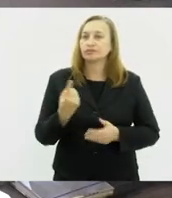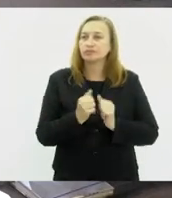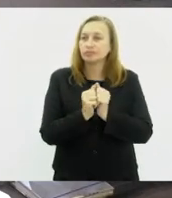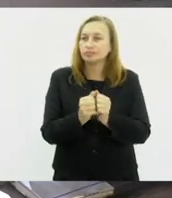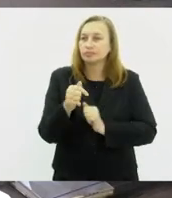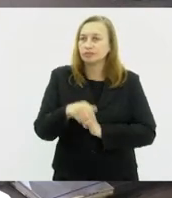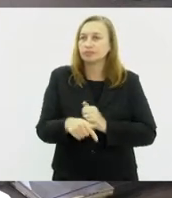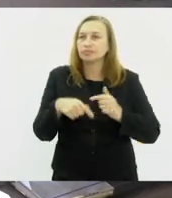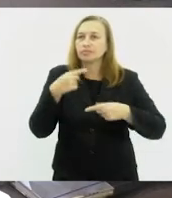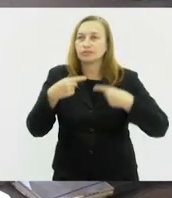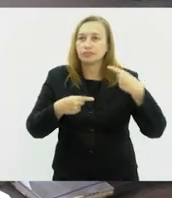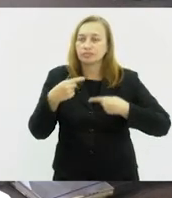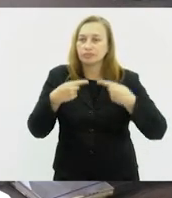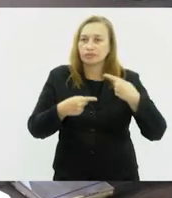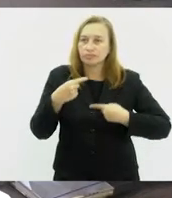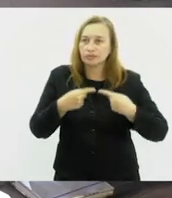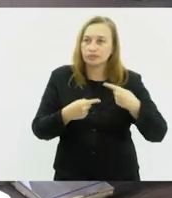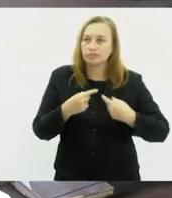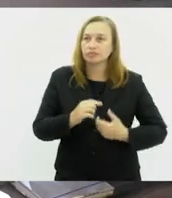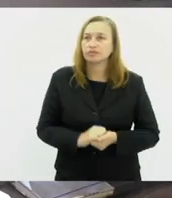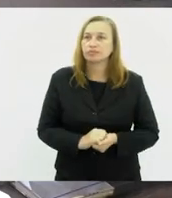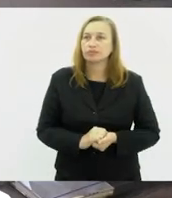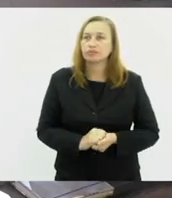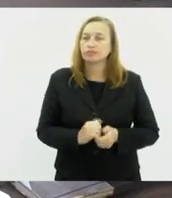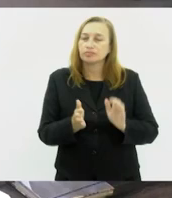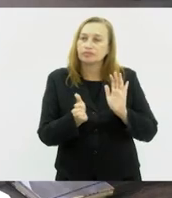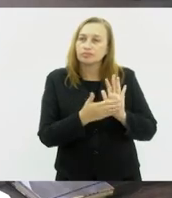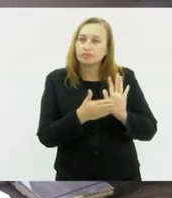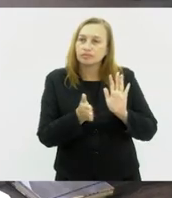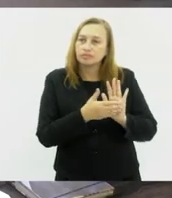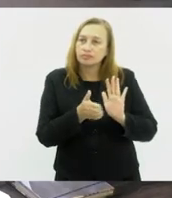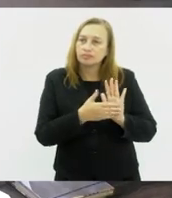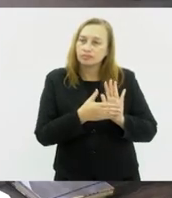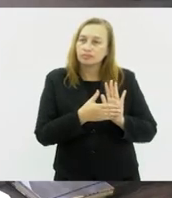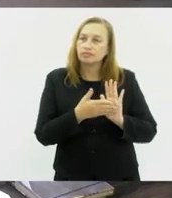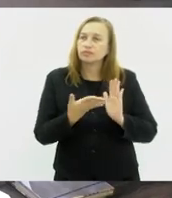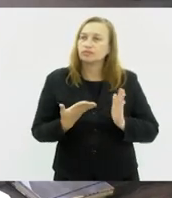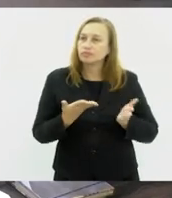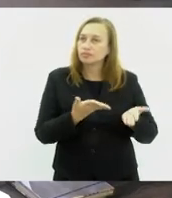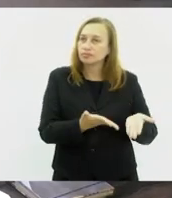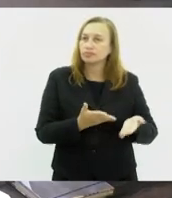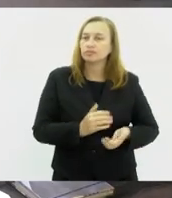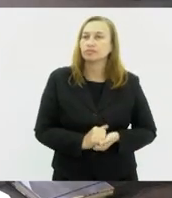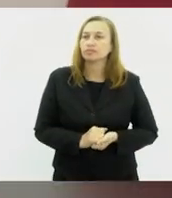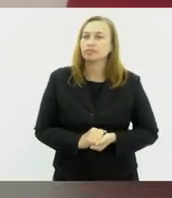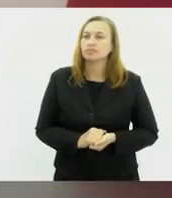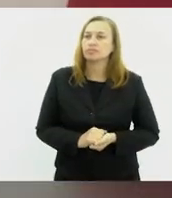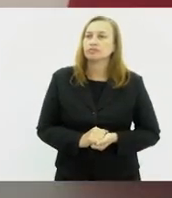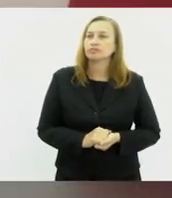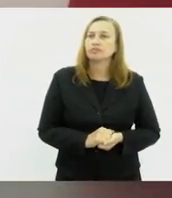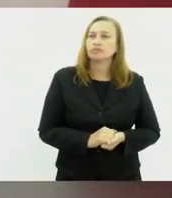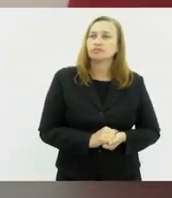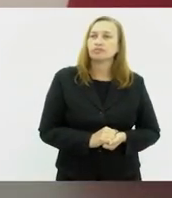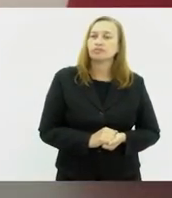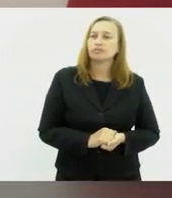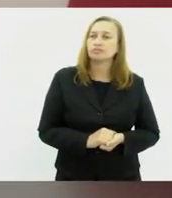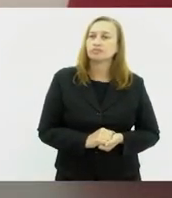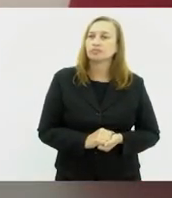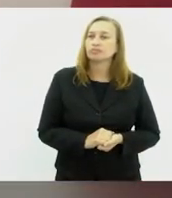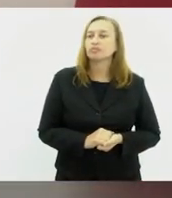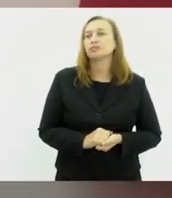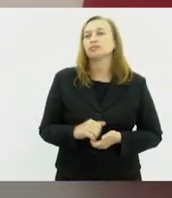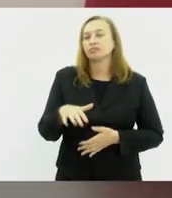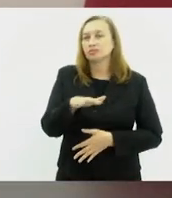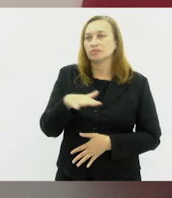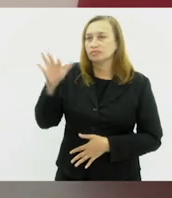debatendo os efeitos né dessas propostas que estão aí eh circulando a âmbito Federal